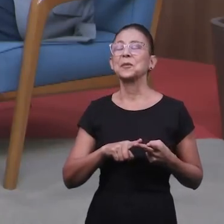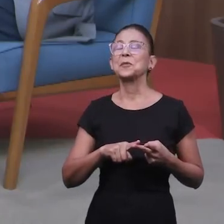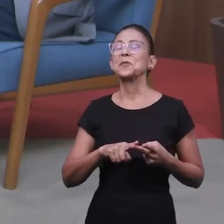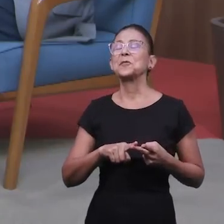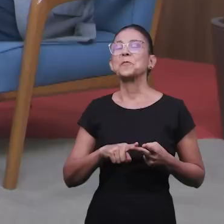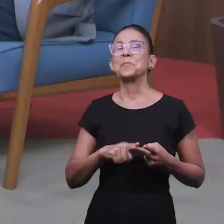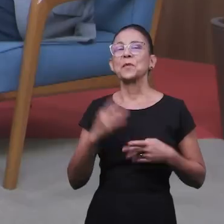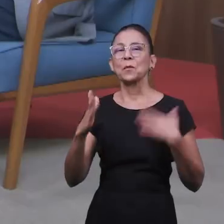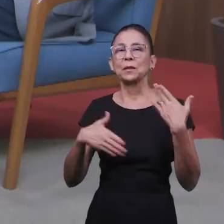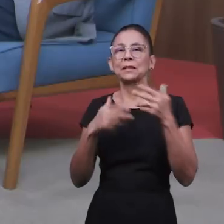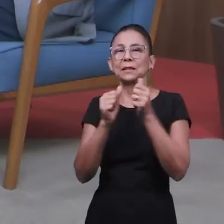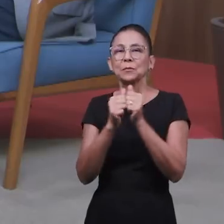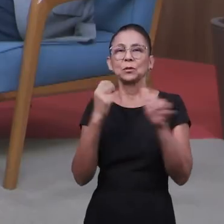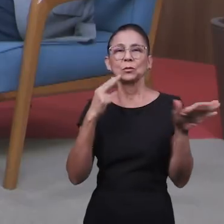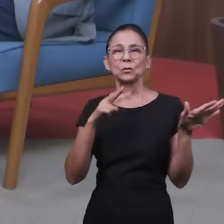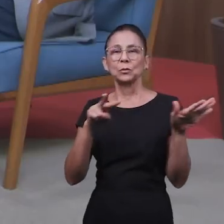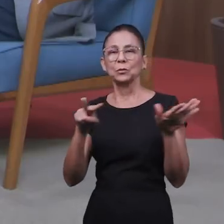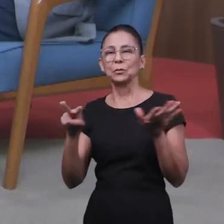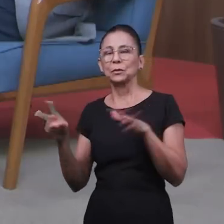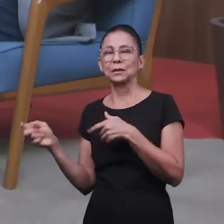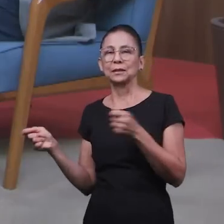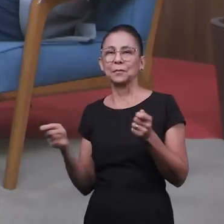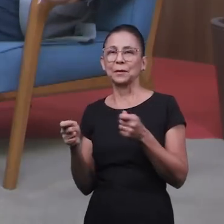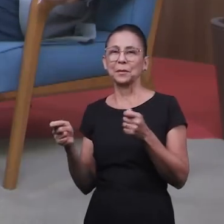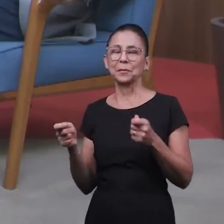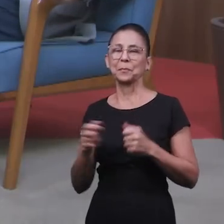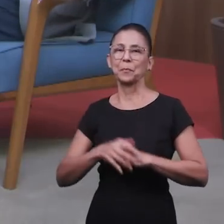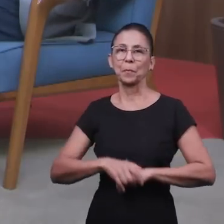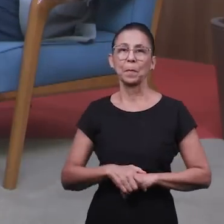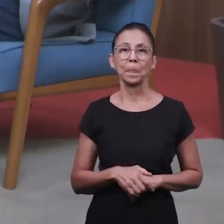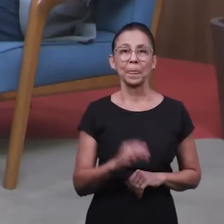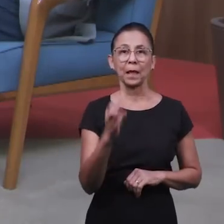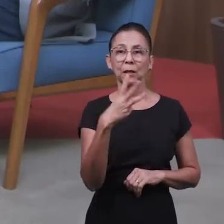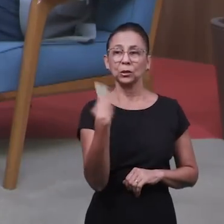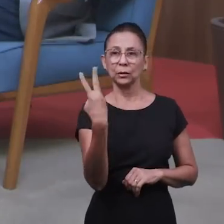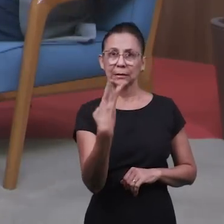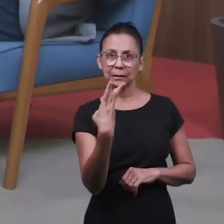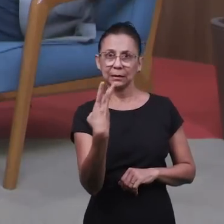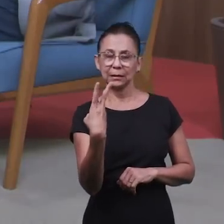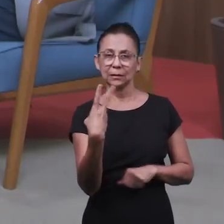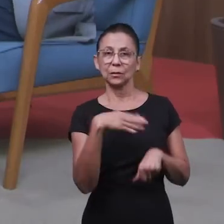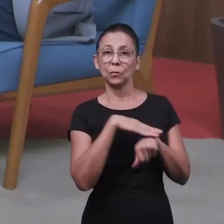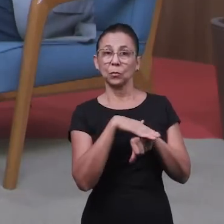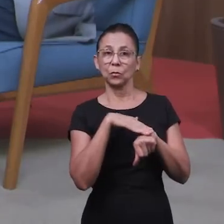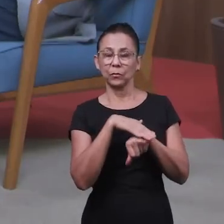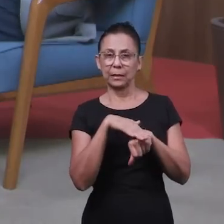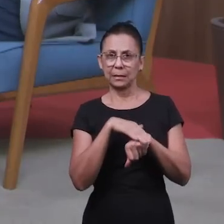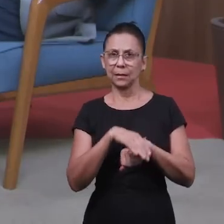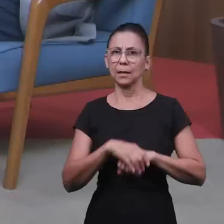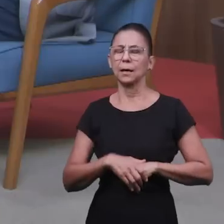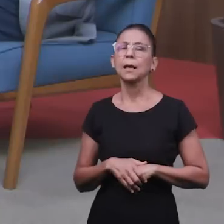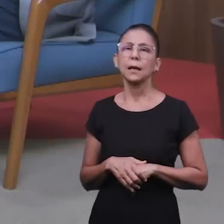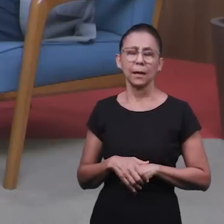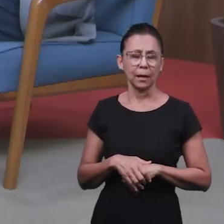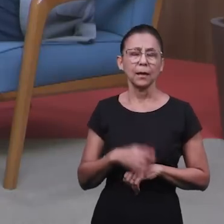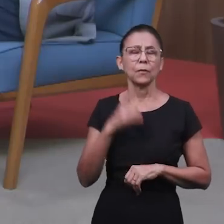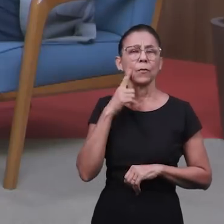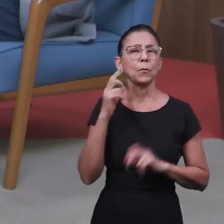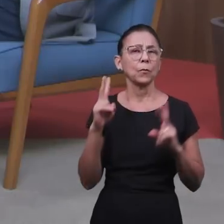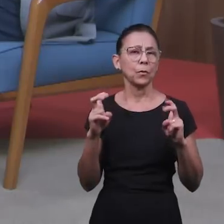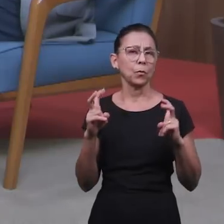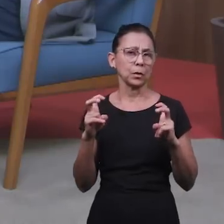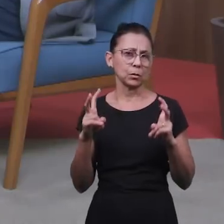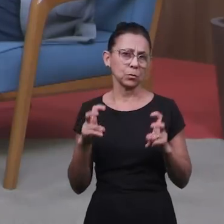estarmos juntos toda semana. Então vamos fazer essa conversa a três aqui, tratando do assunto, como